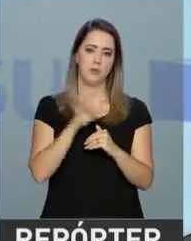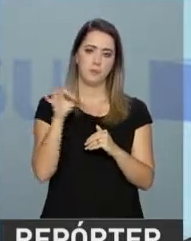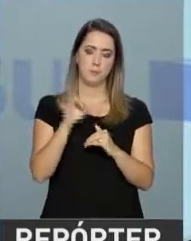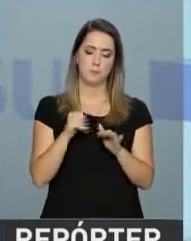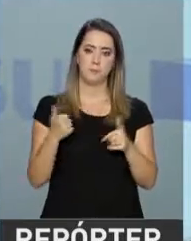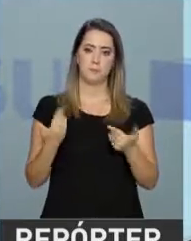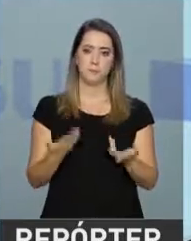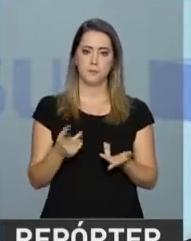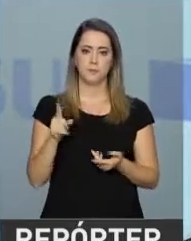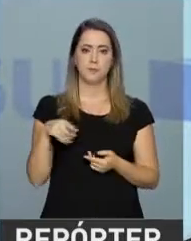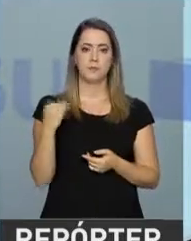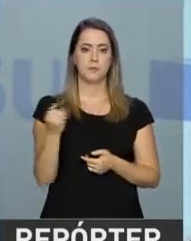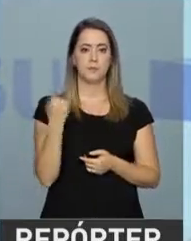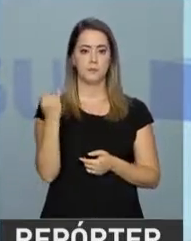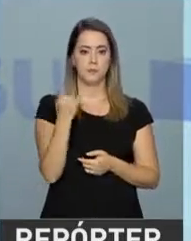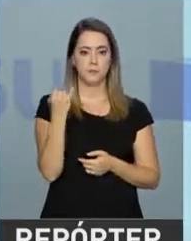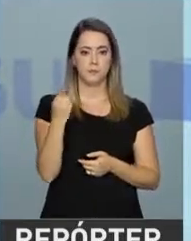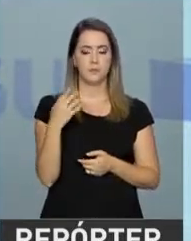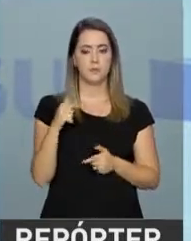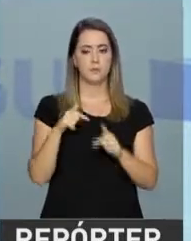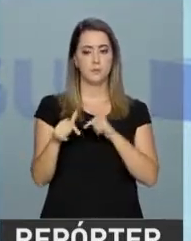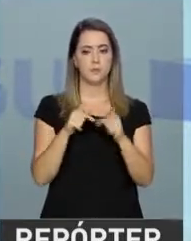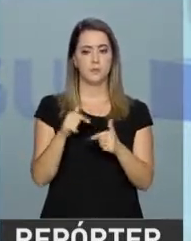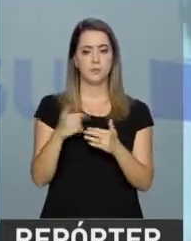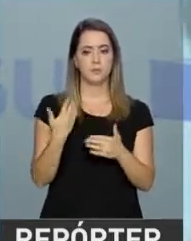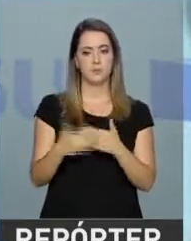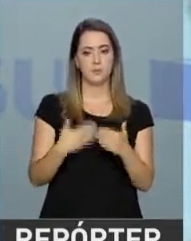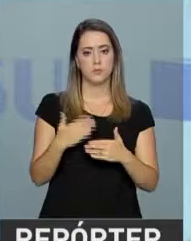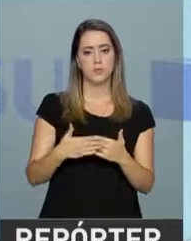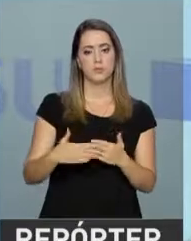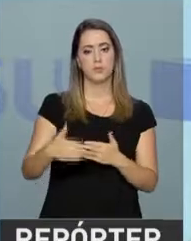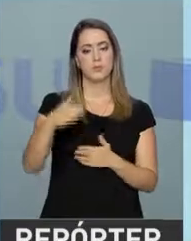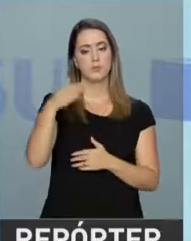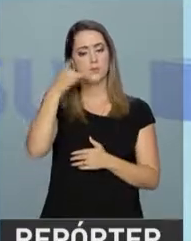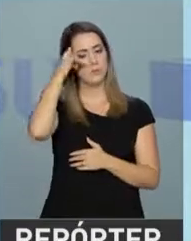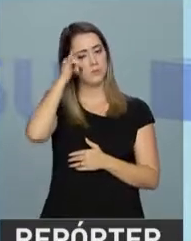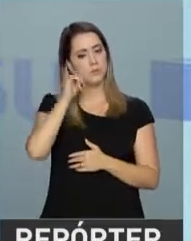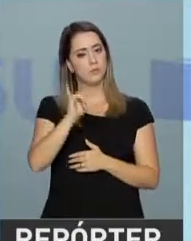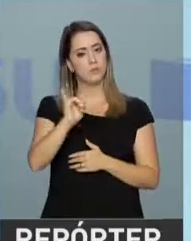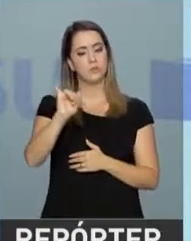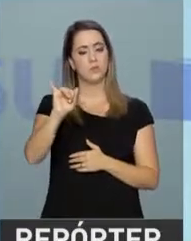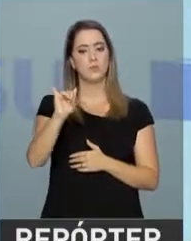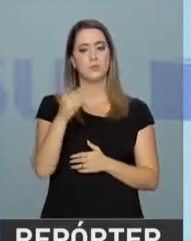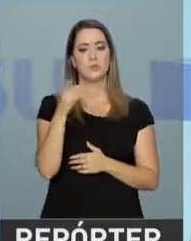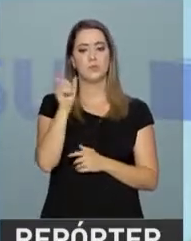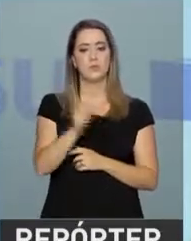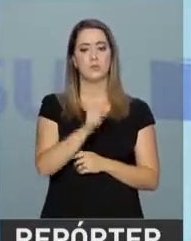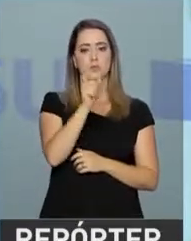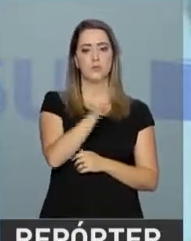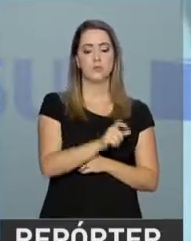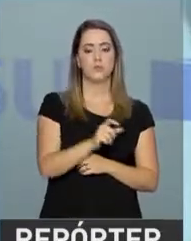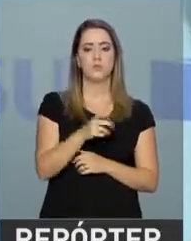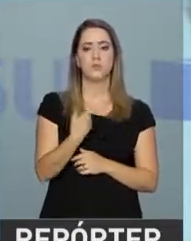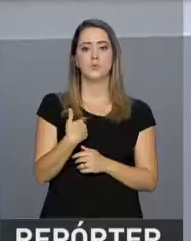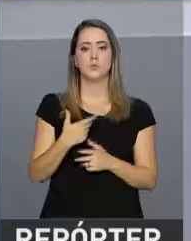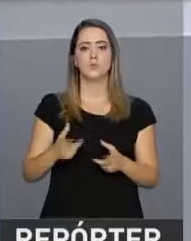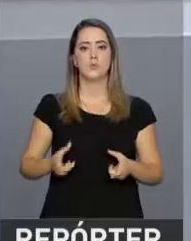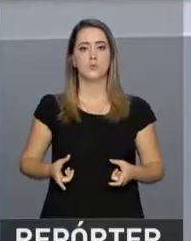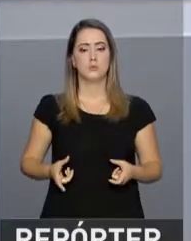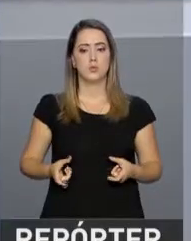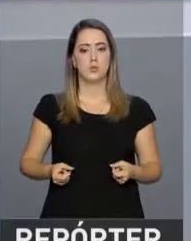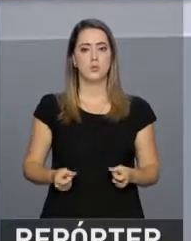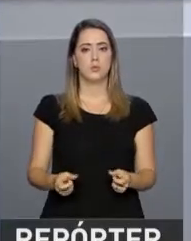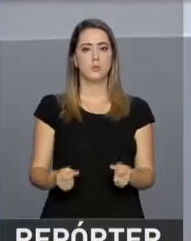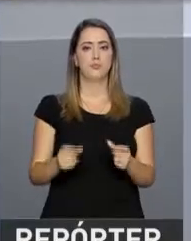é realmente uma ação importante a ser feita para evitar que essas pessoas desenvolvam câncer no futuro